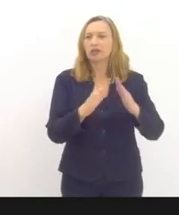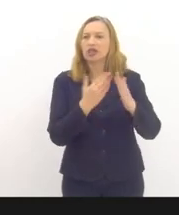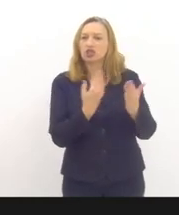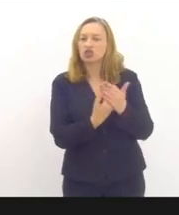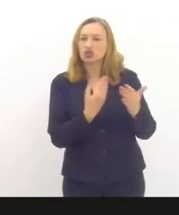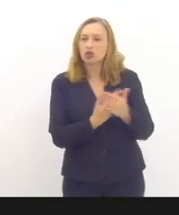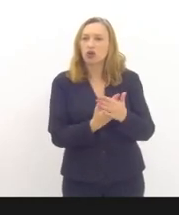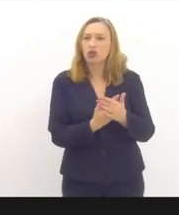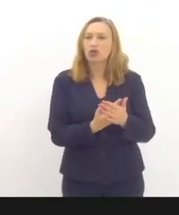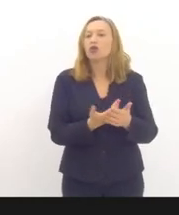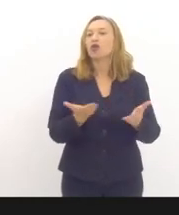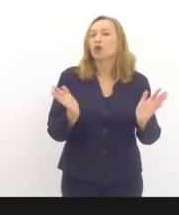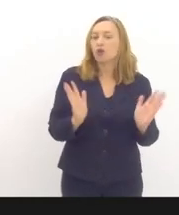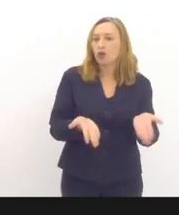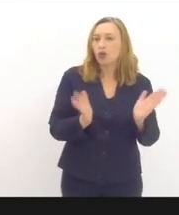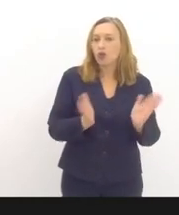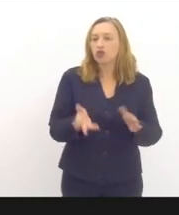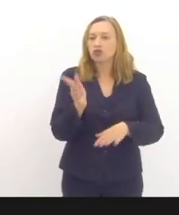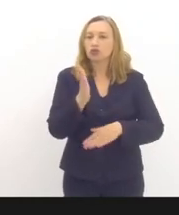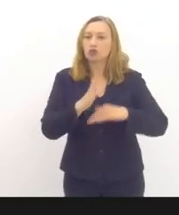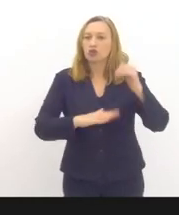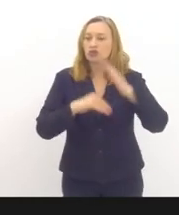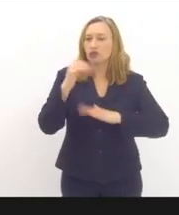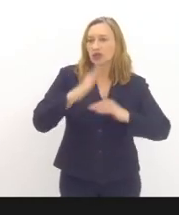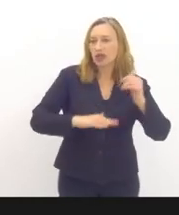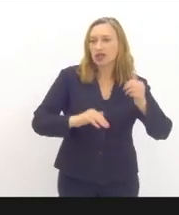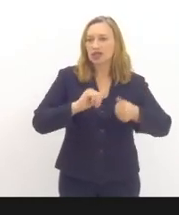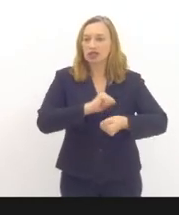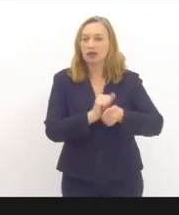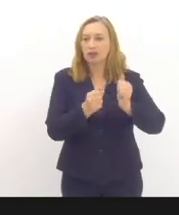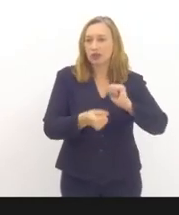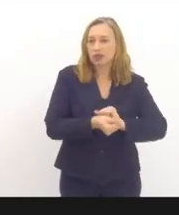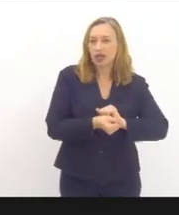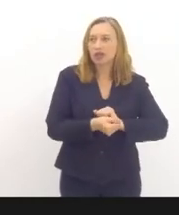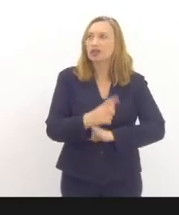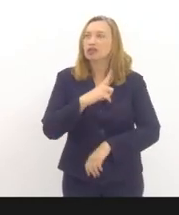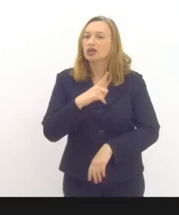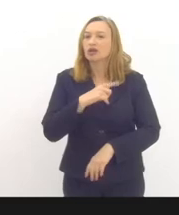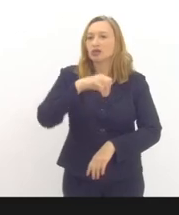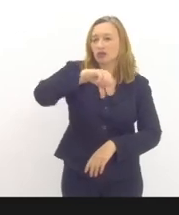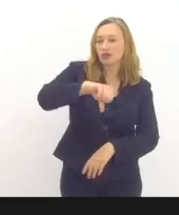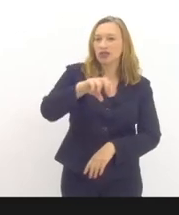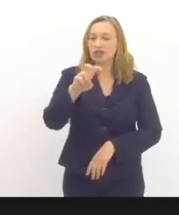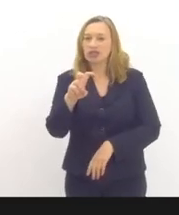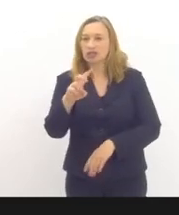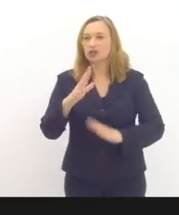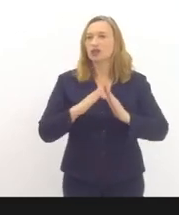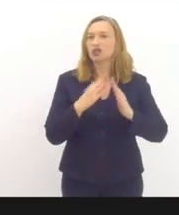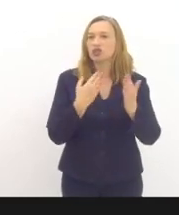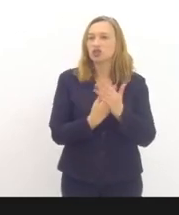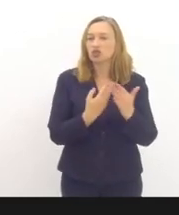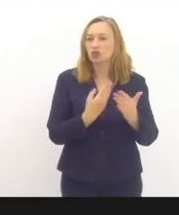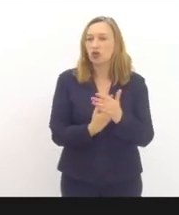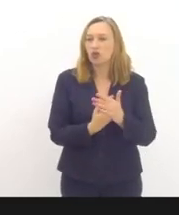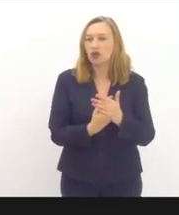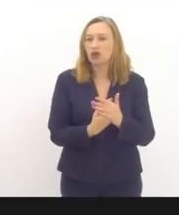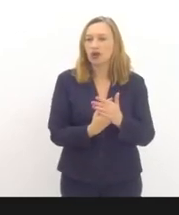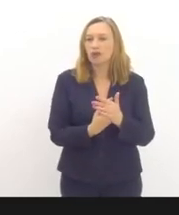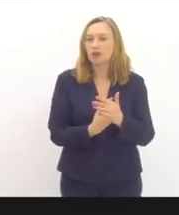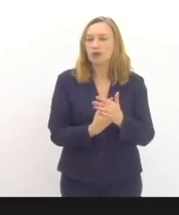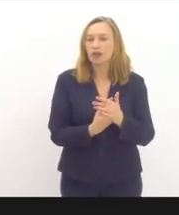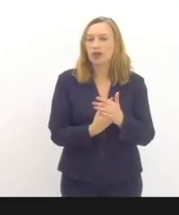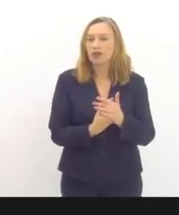eles trabalham hoje dentro das escolas de curso normal. Nós temos 95 unidades escolares em nossa rede